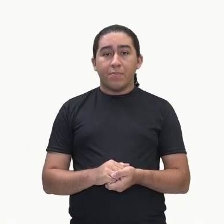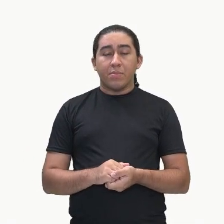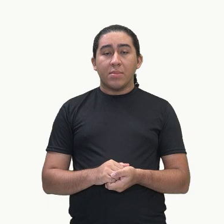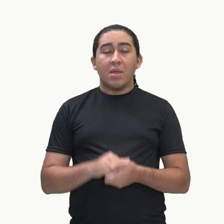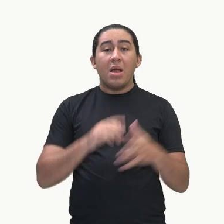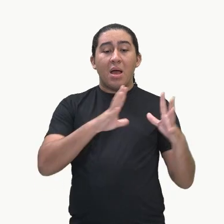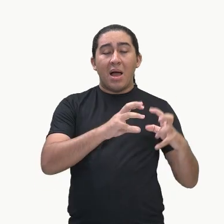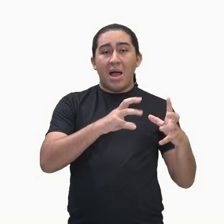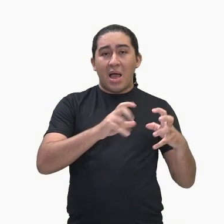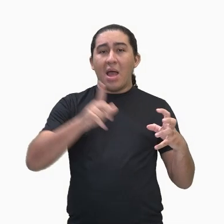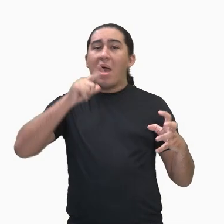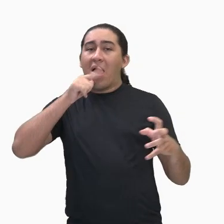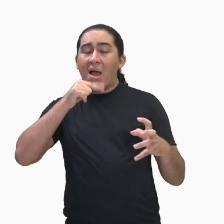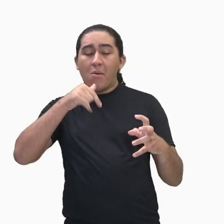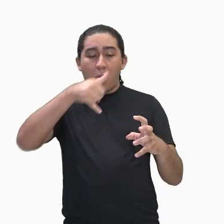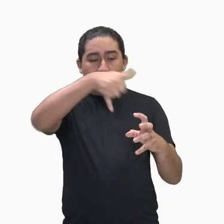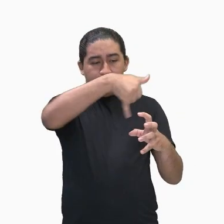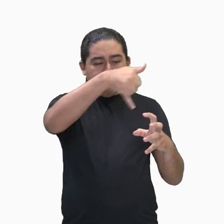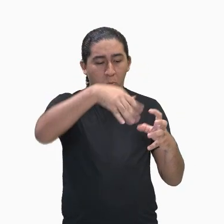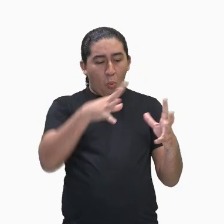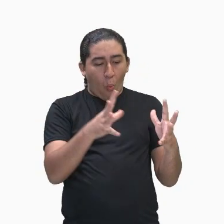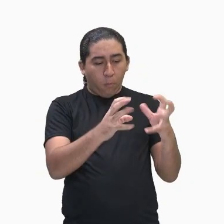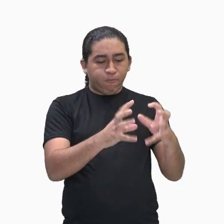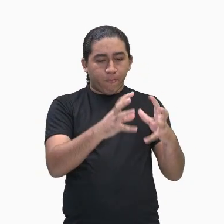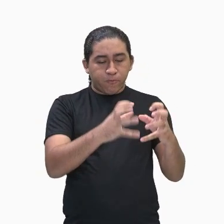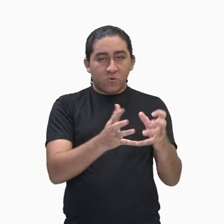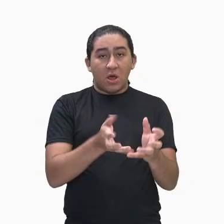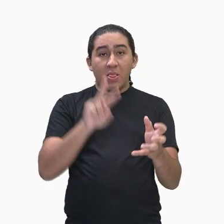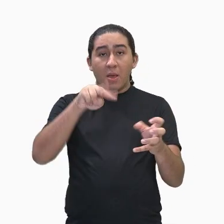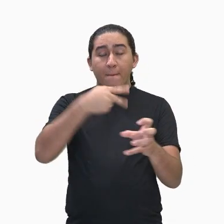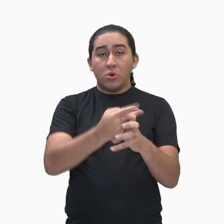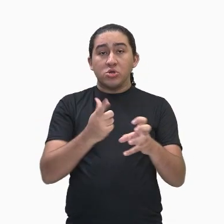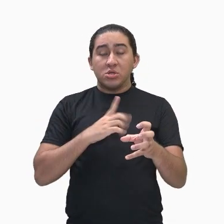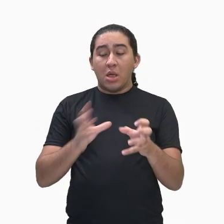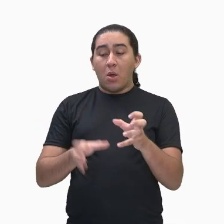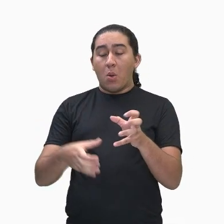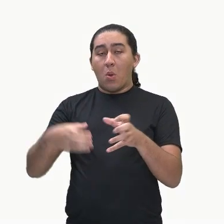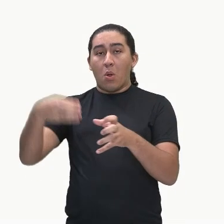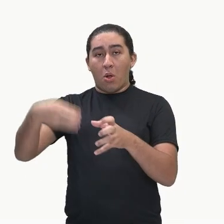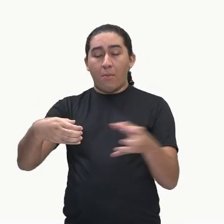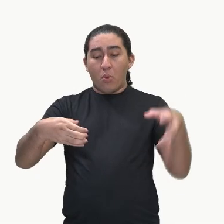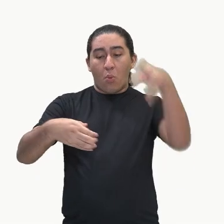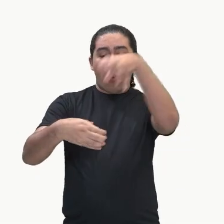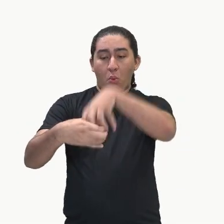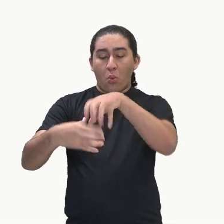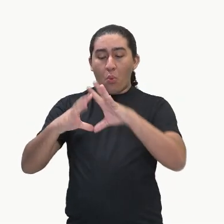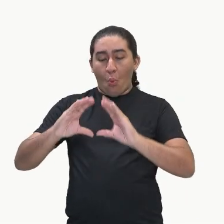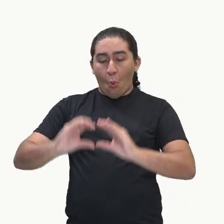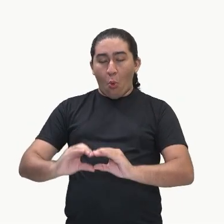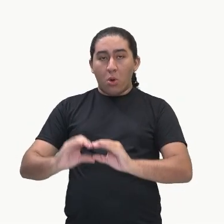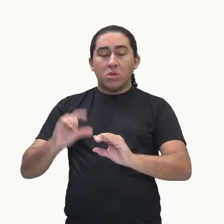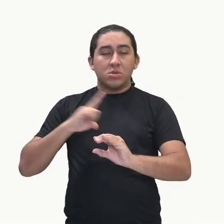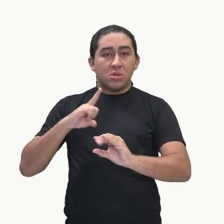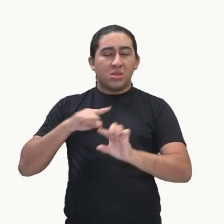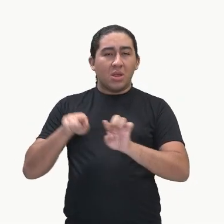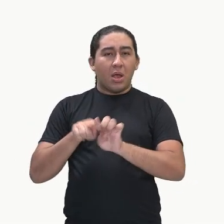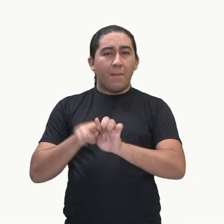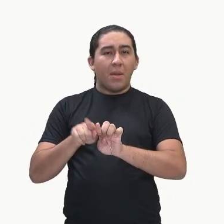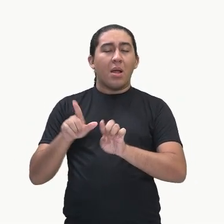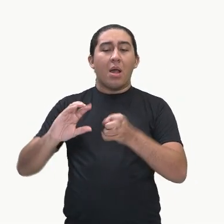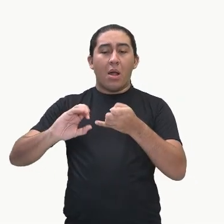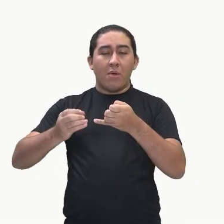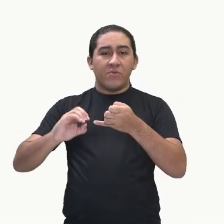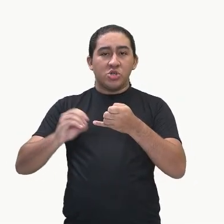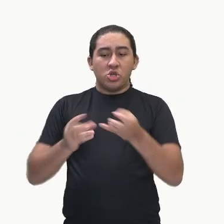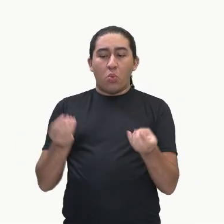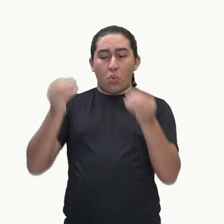com água. Depois, forre o fundo de um copo descartável com algodão umedecido. Coloque